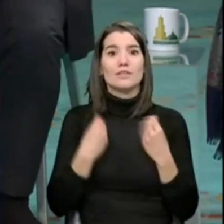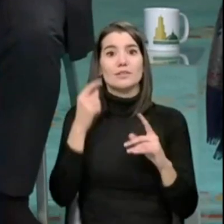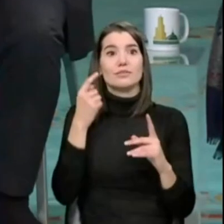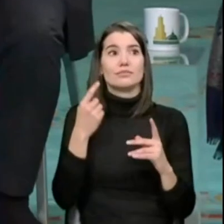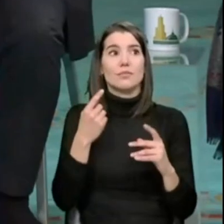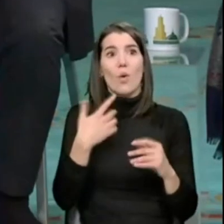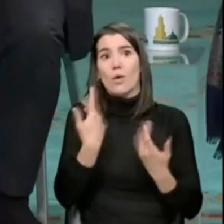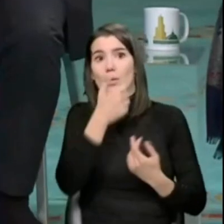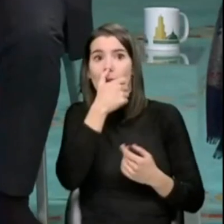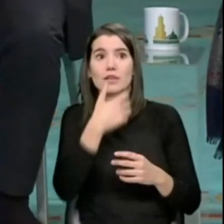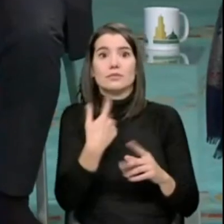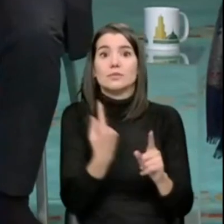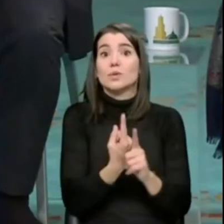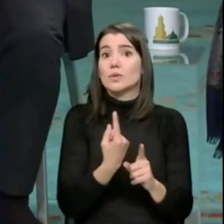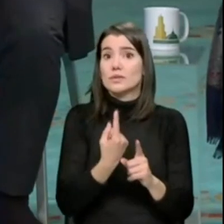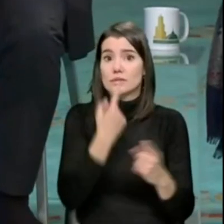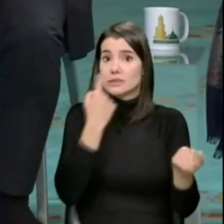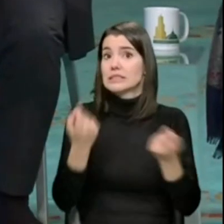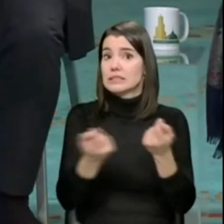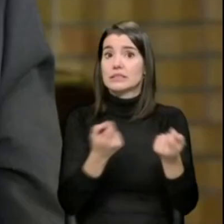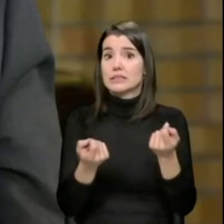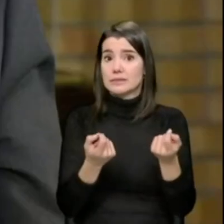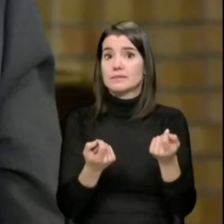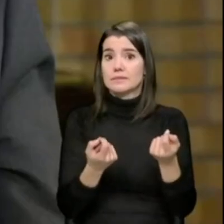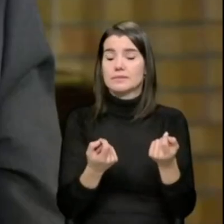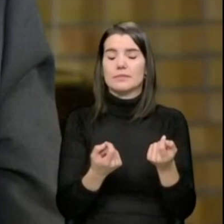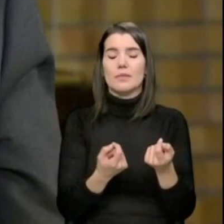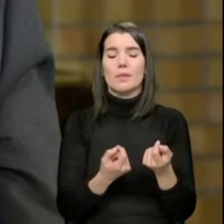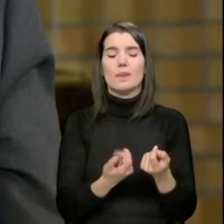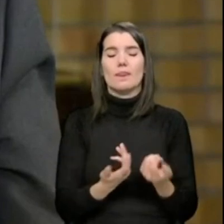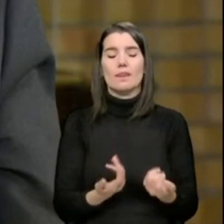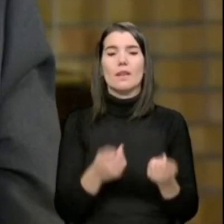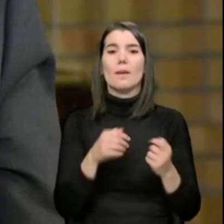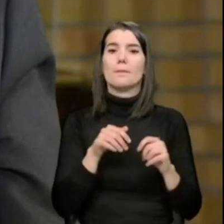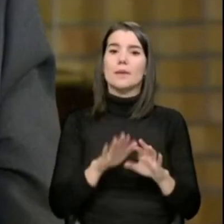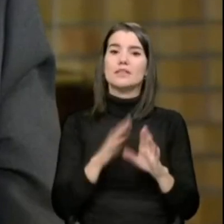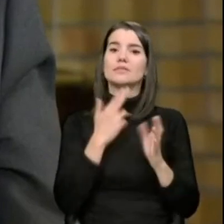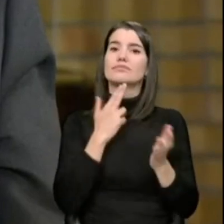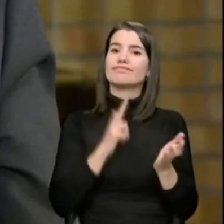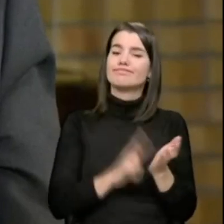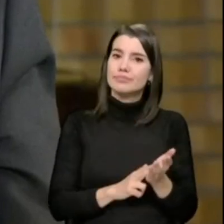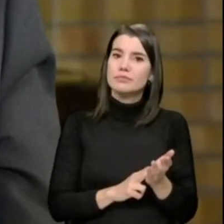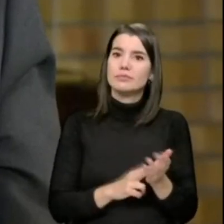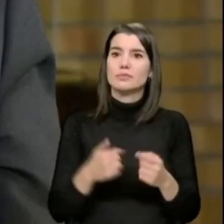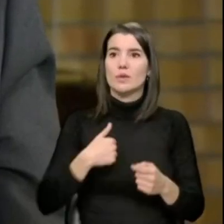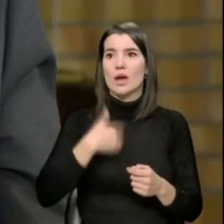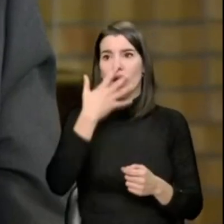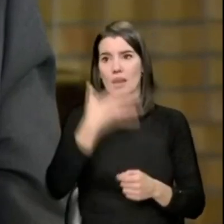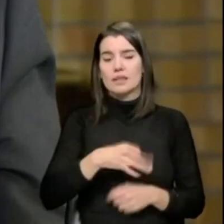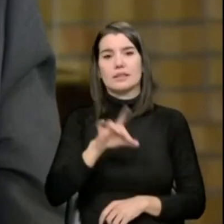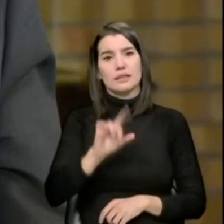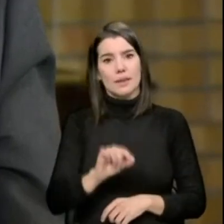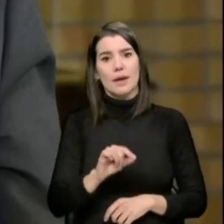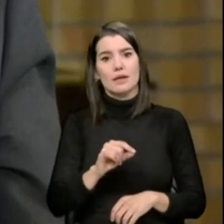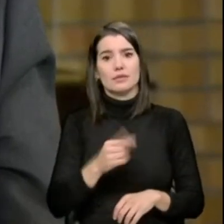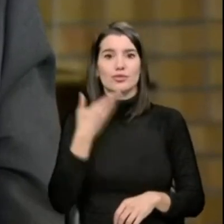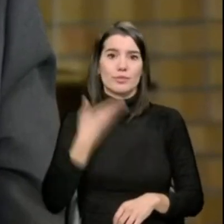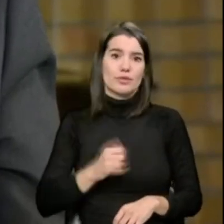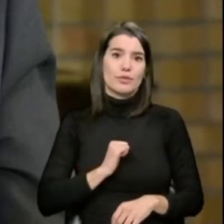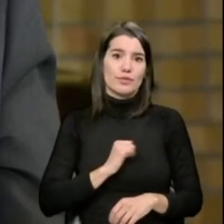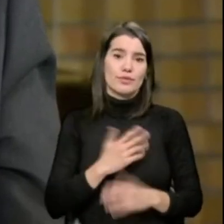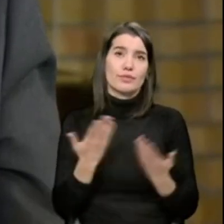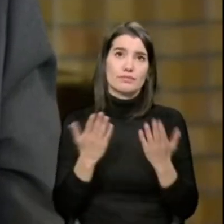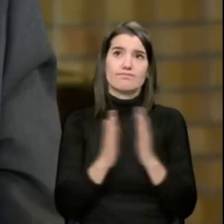e ocupados com coisas comuns. Mas no fundo, e acredito também pela minha experiência de